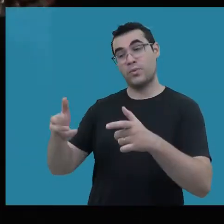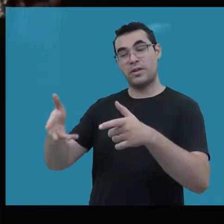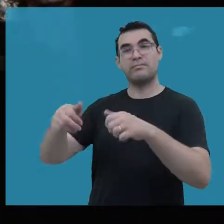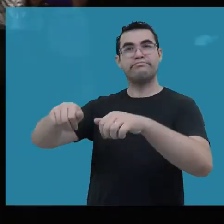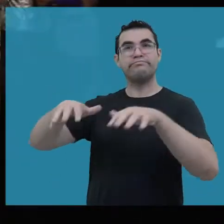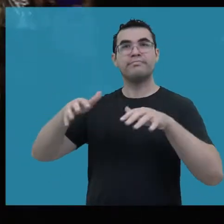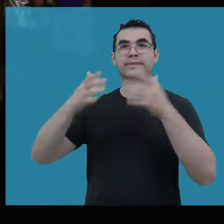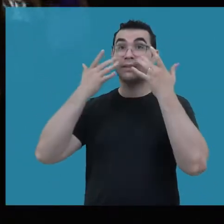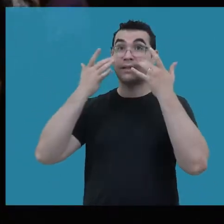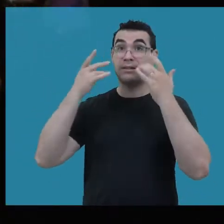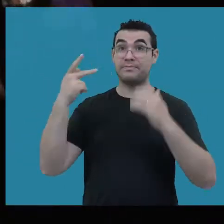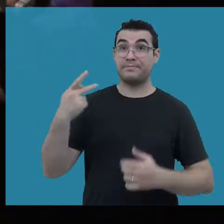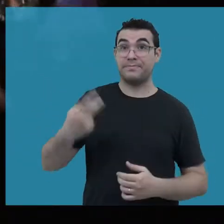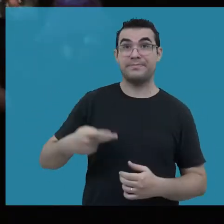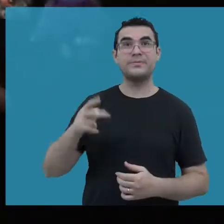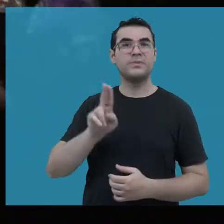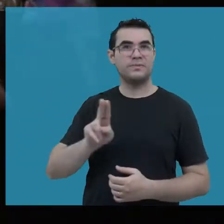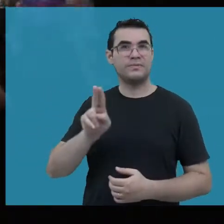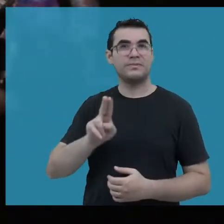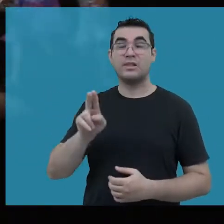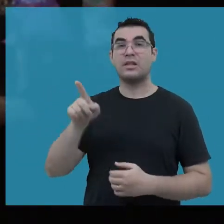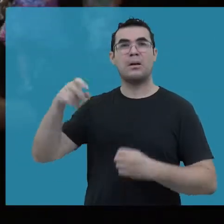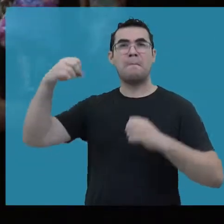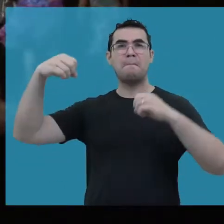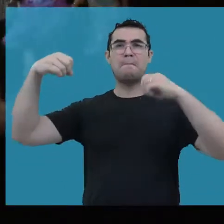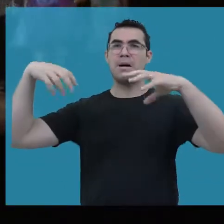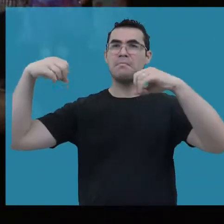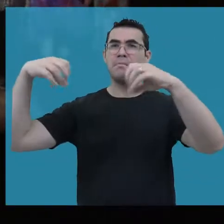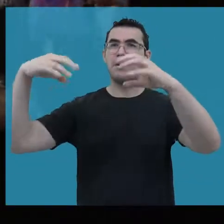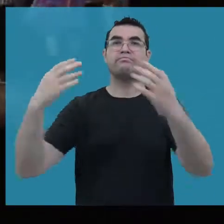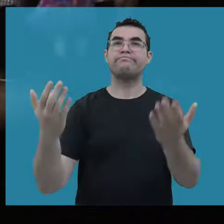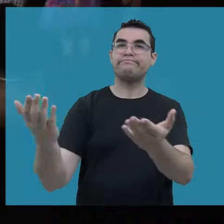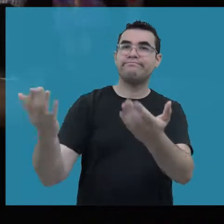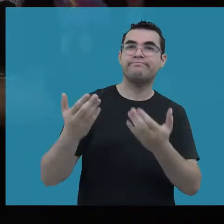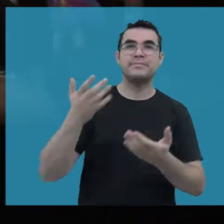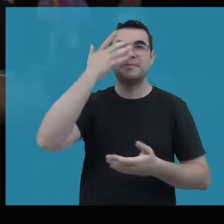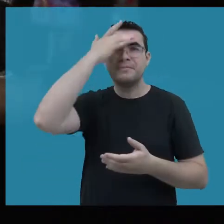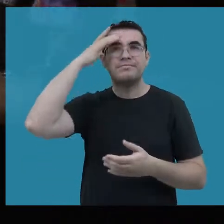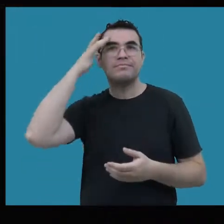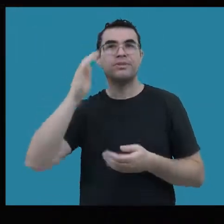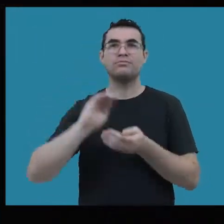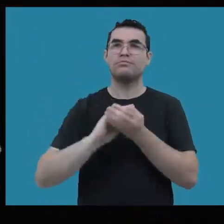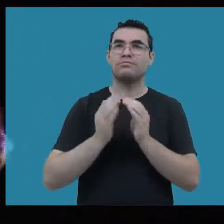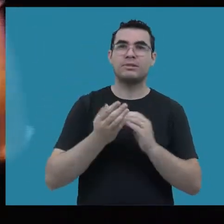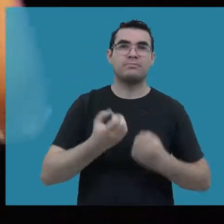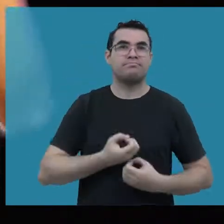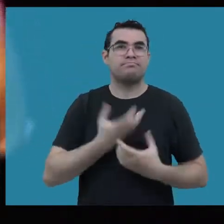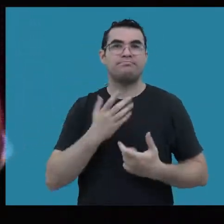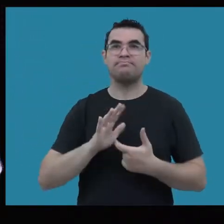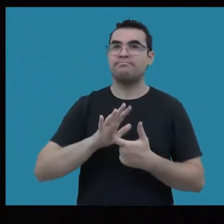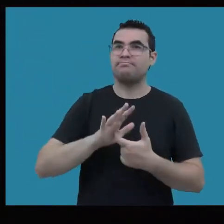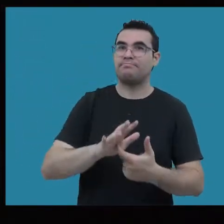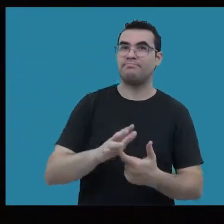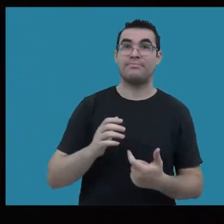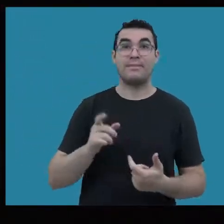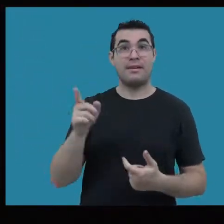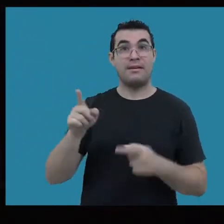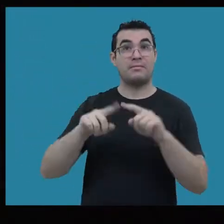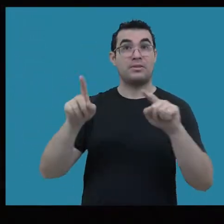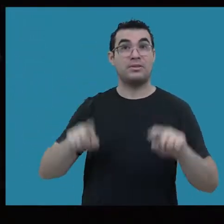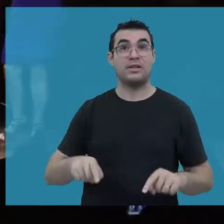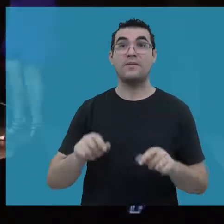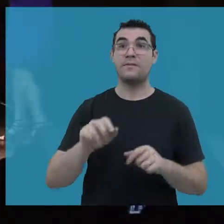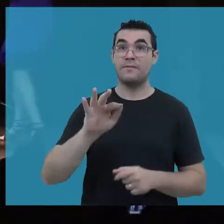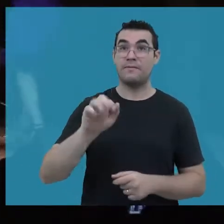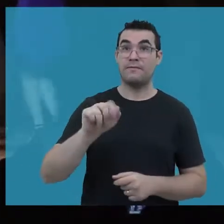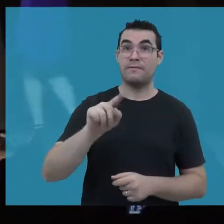O Teatro Universitário se iluminou para receber uma turma de artistas revelação. Todos eles alunos do projeto Fazer